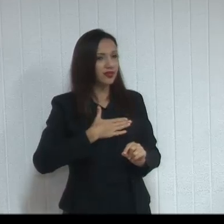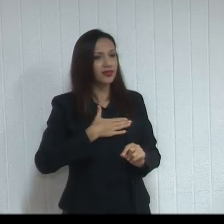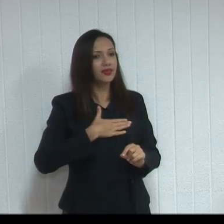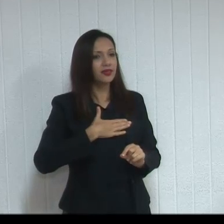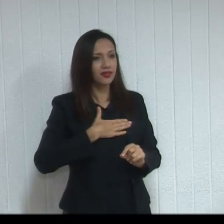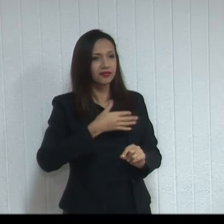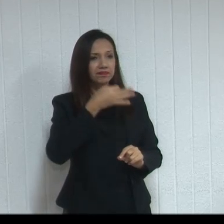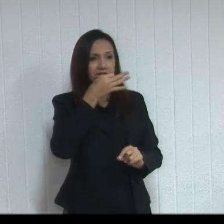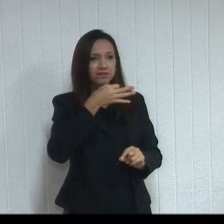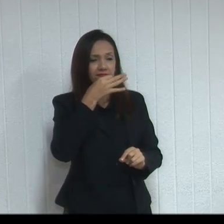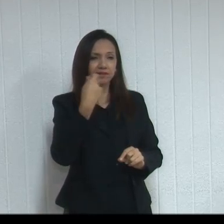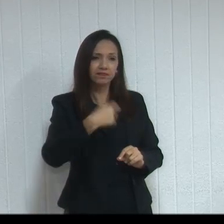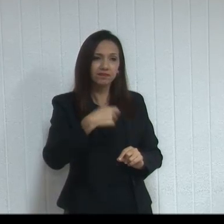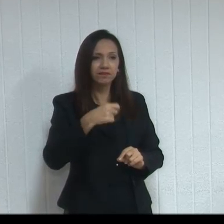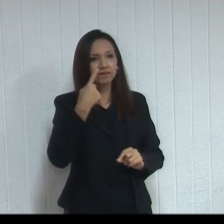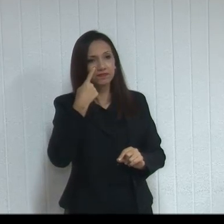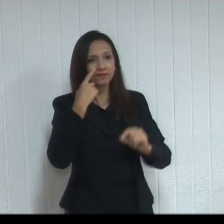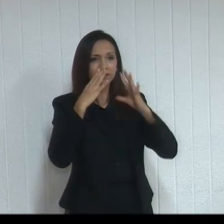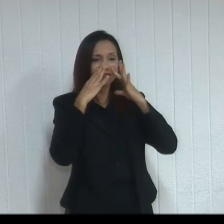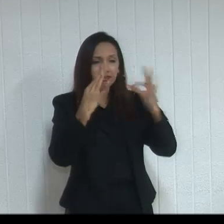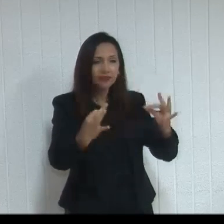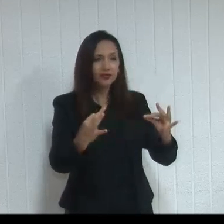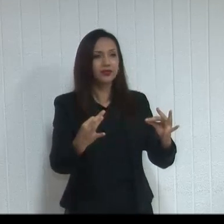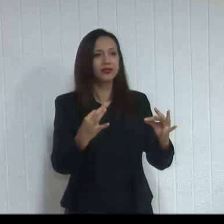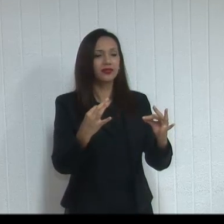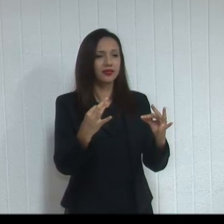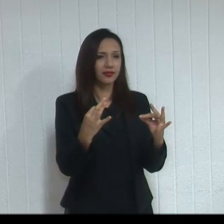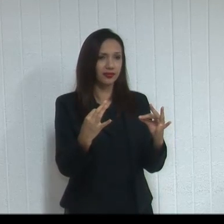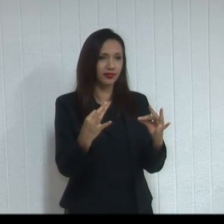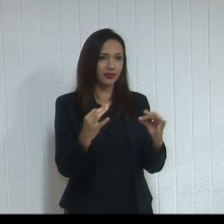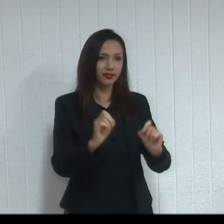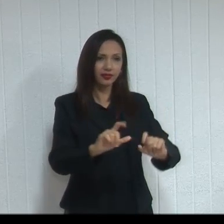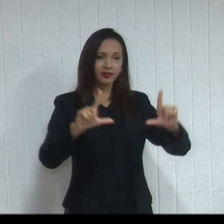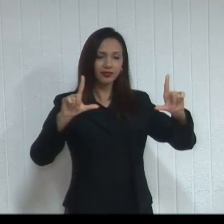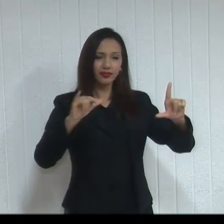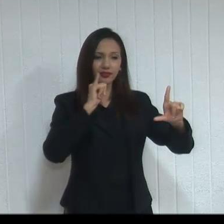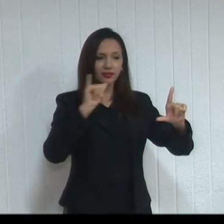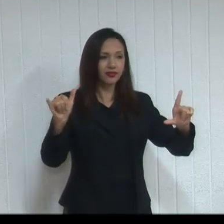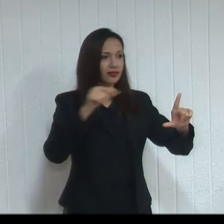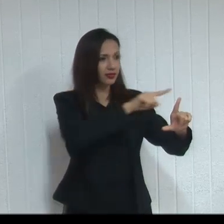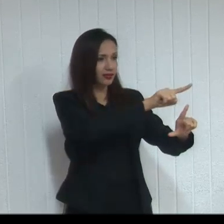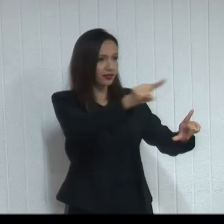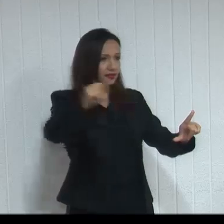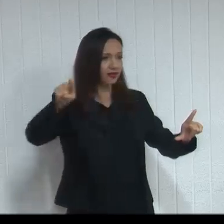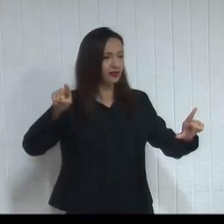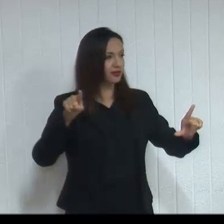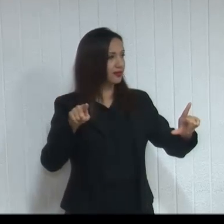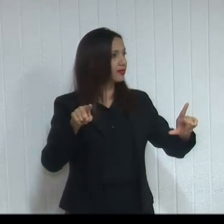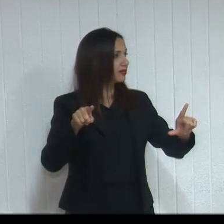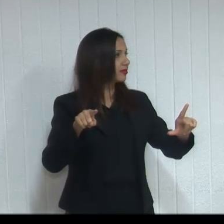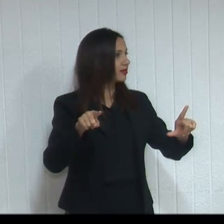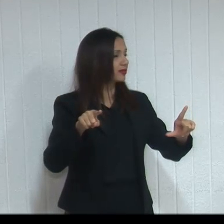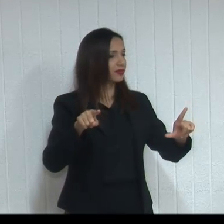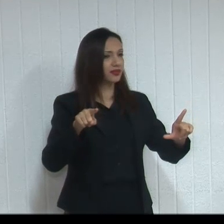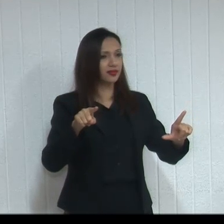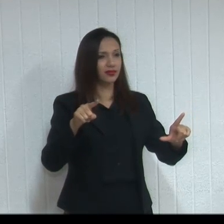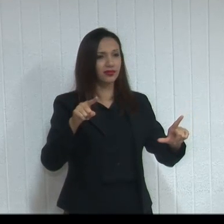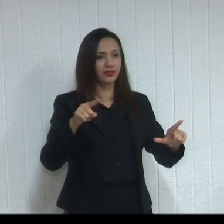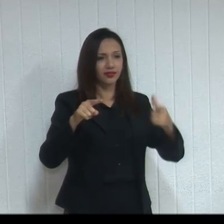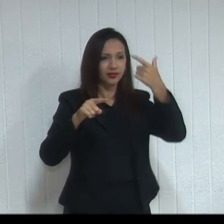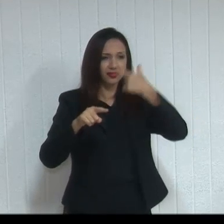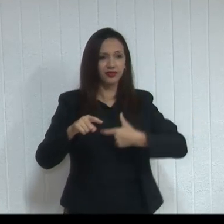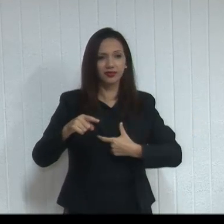segundo argumento, a gente precisa ficar atento, porque quando eu disse aqui, talvez fui mal interpretado,